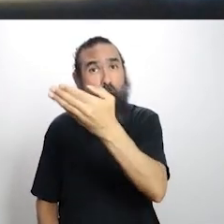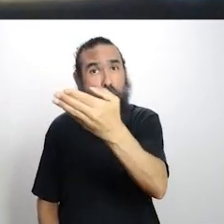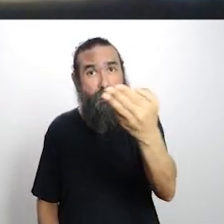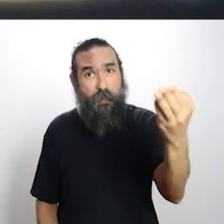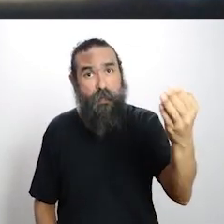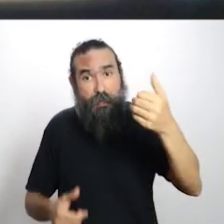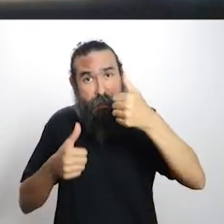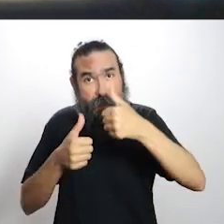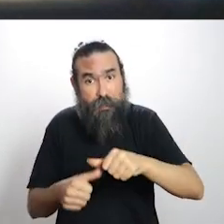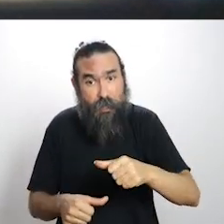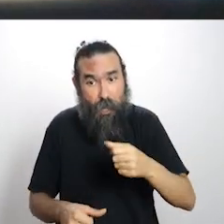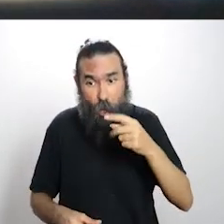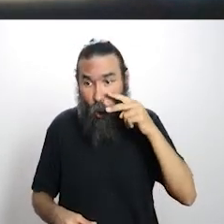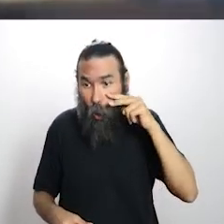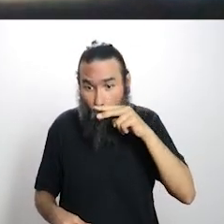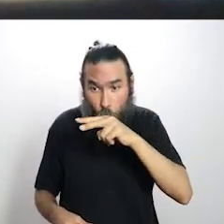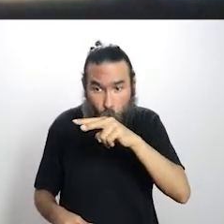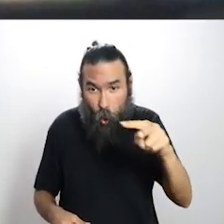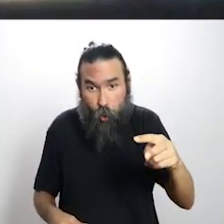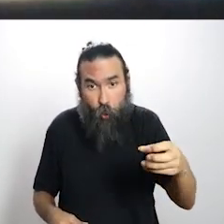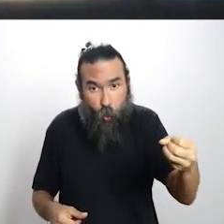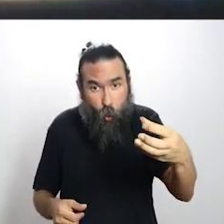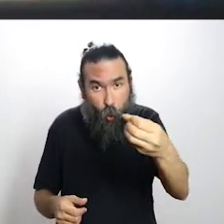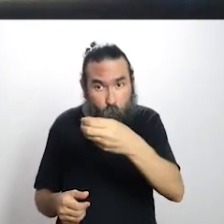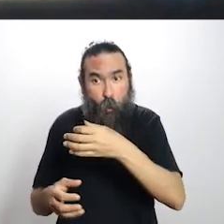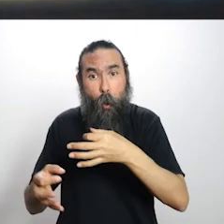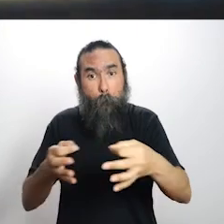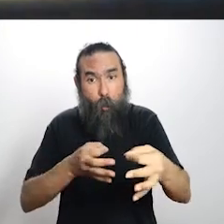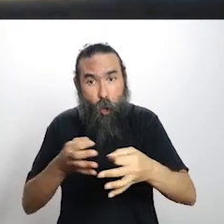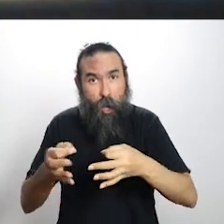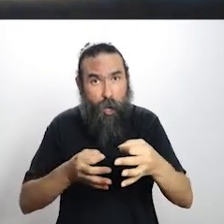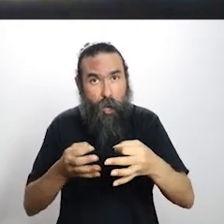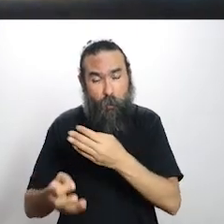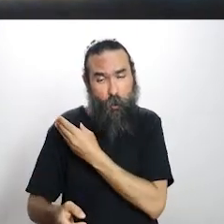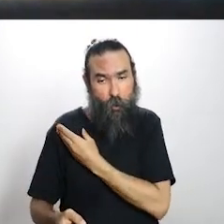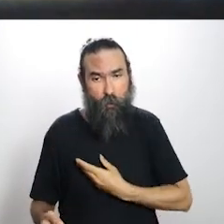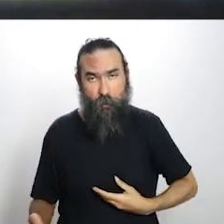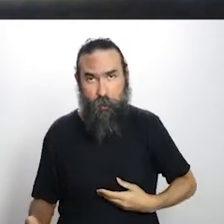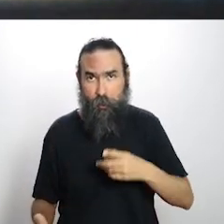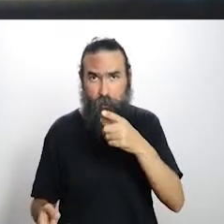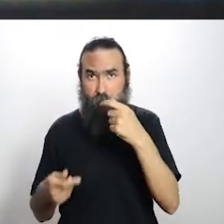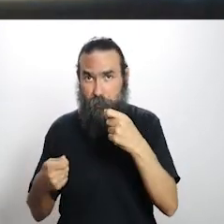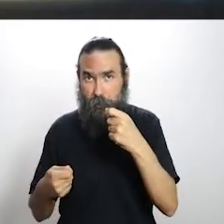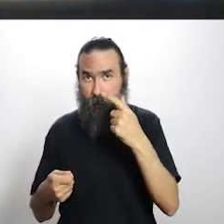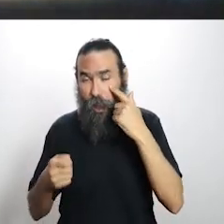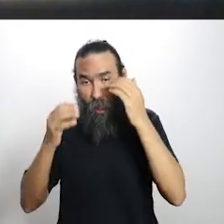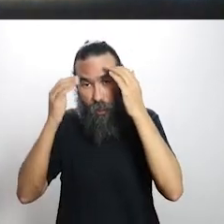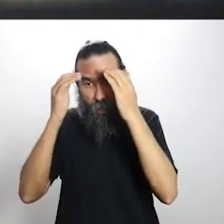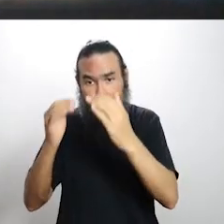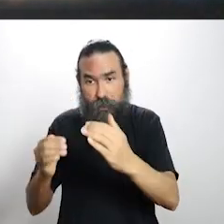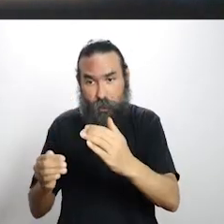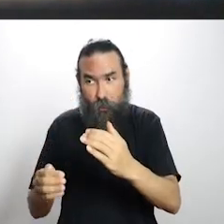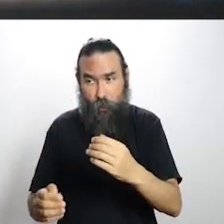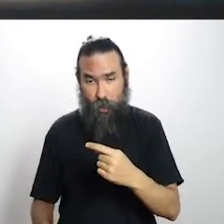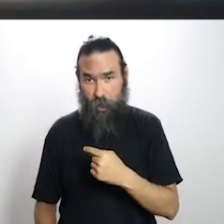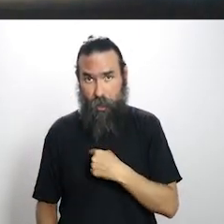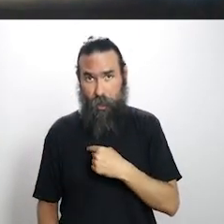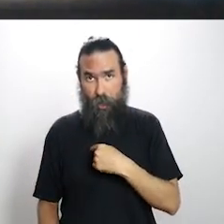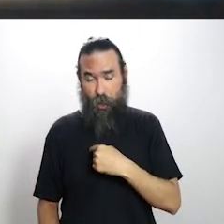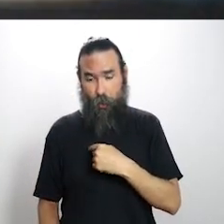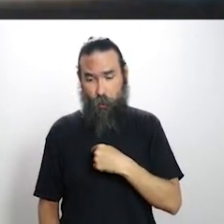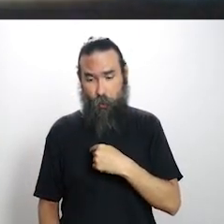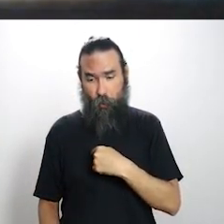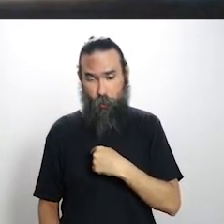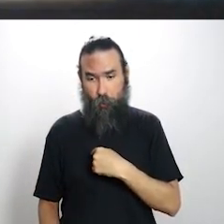e construindo os programas e os projetos as regulamentações de vocês se atentarem eu particularmente que lido diariamente